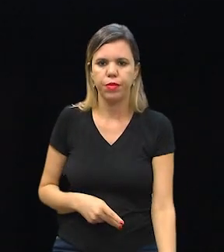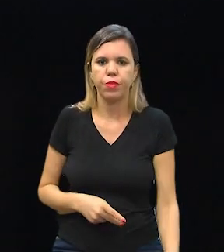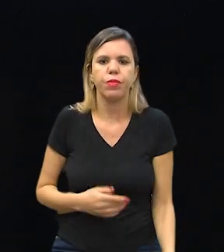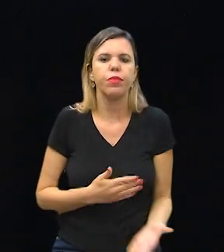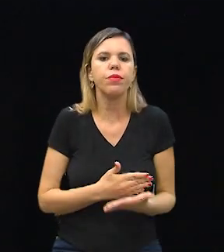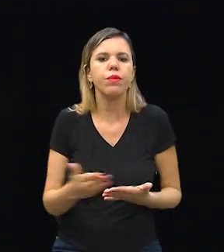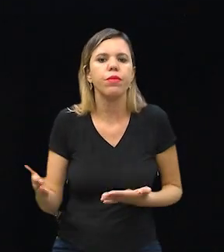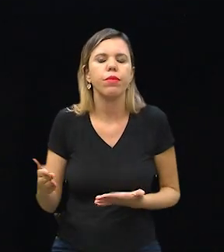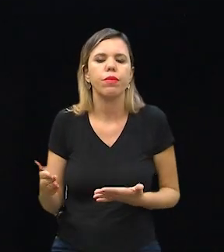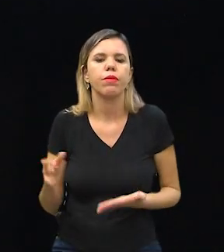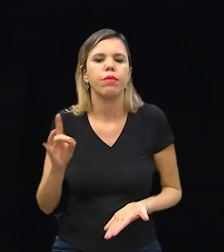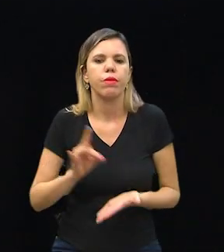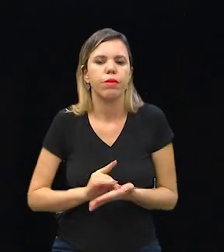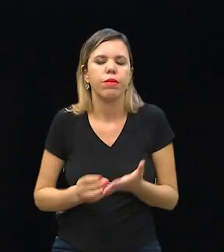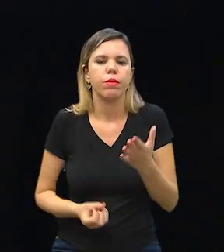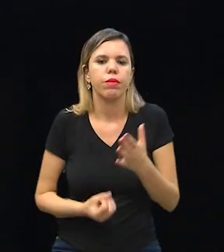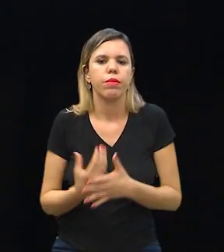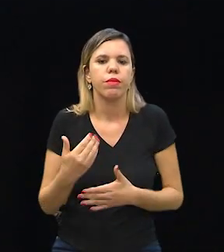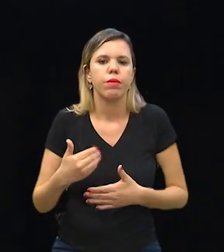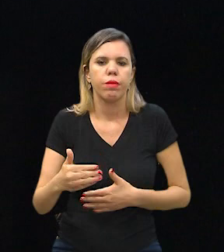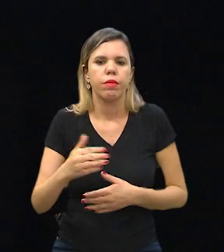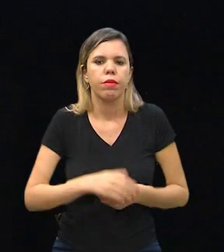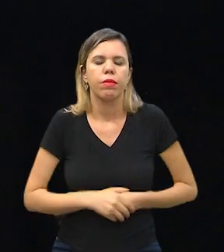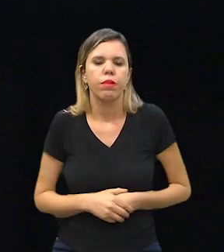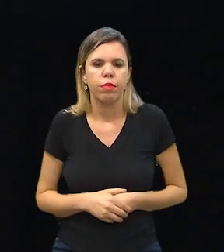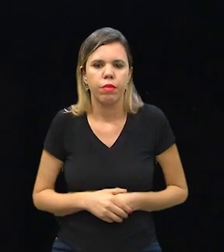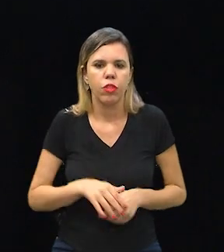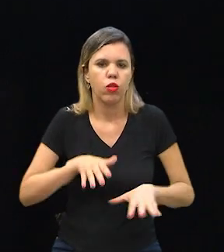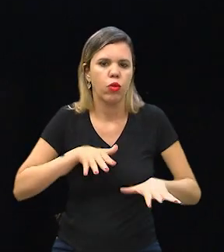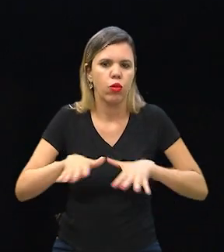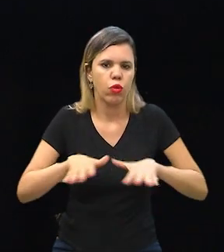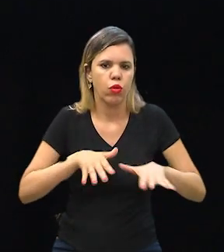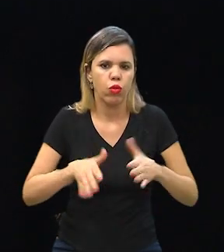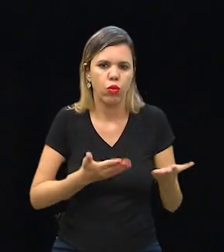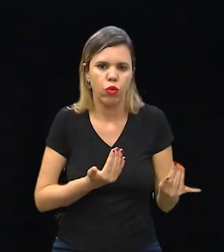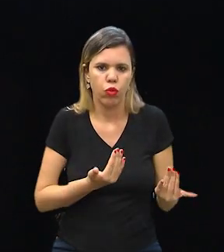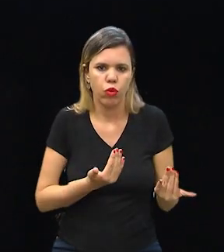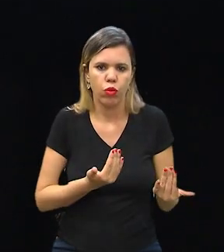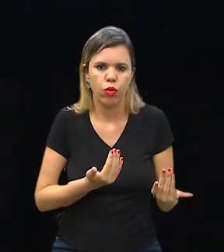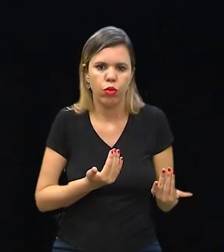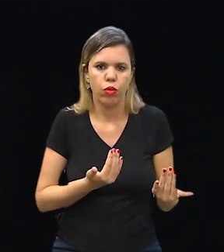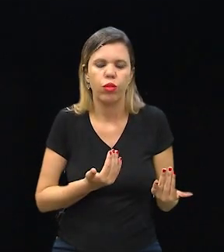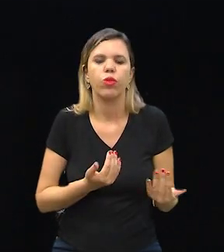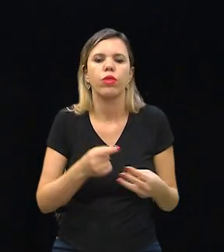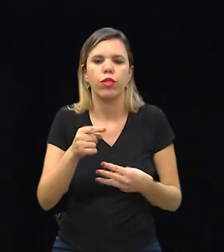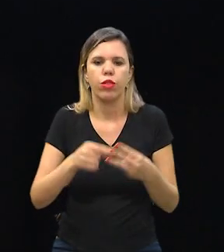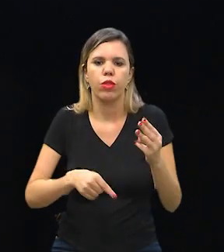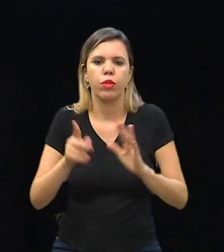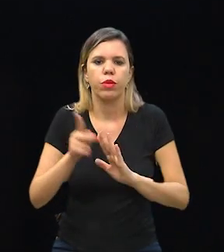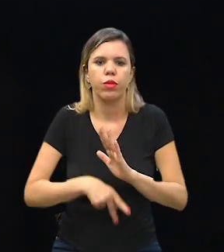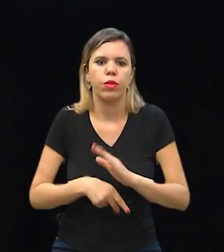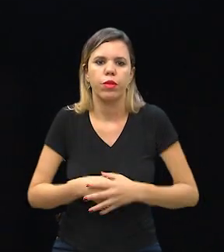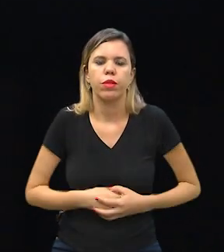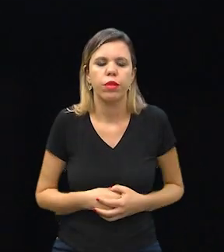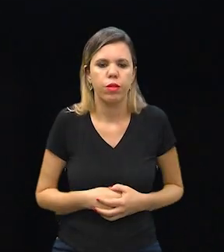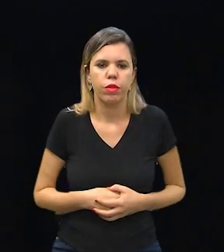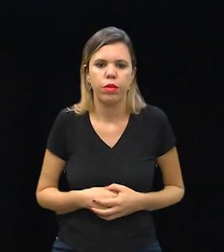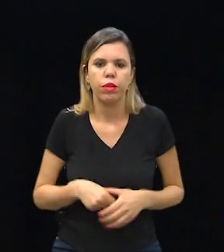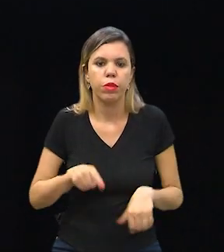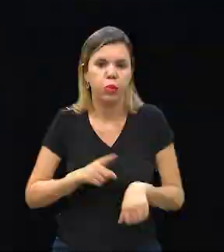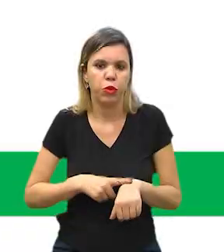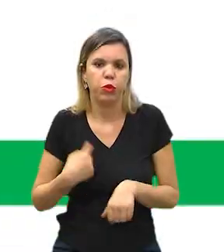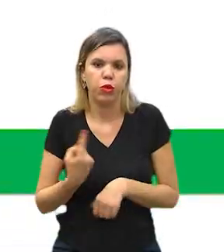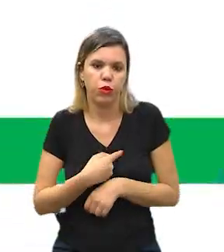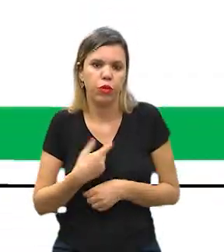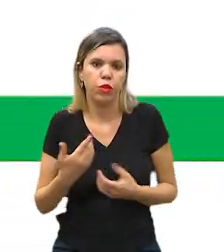3 projetos e ele começou a se configurar a partir do movimento dos jovens e desses 3 projetos